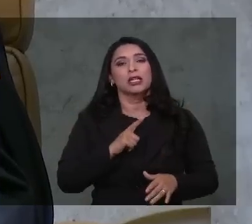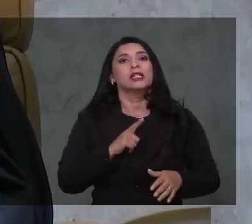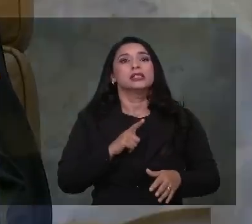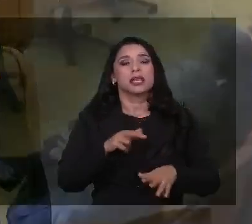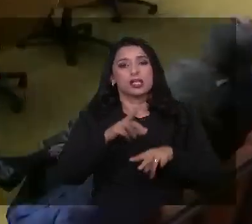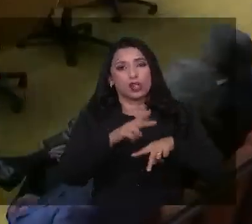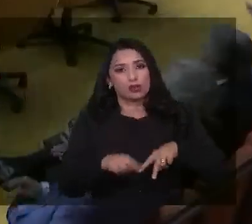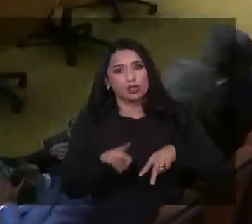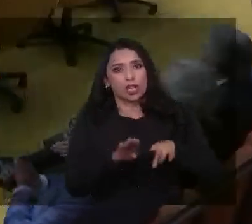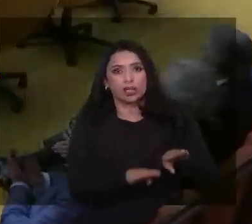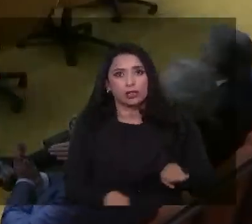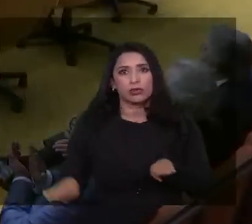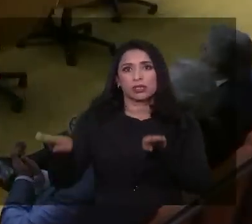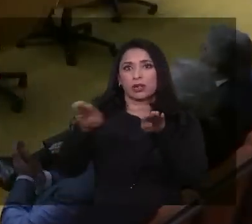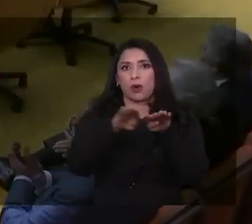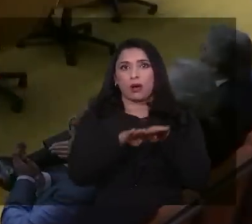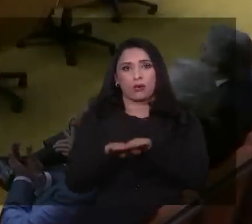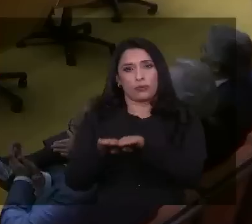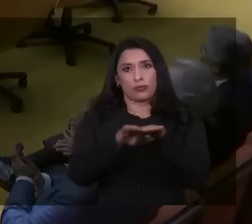gênero.